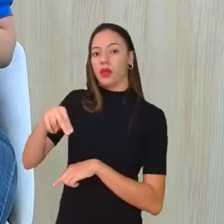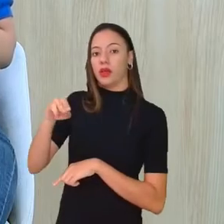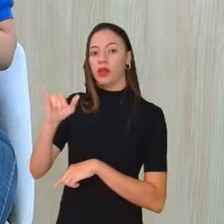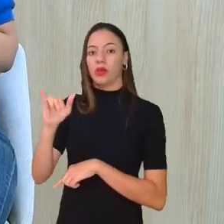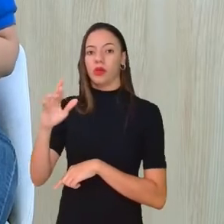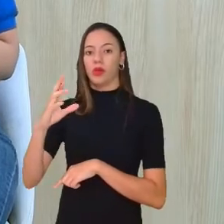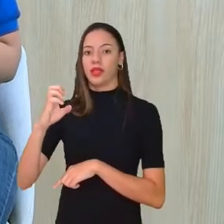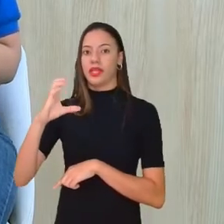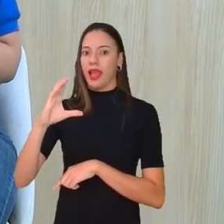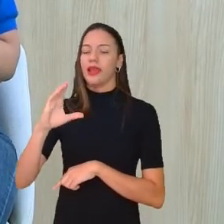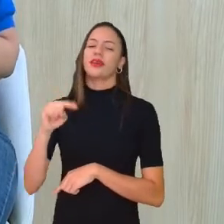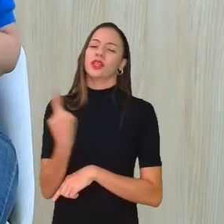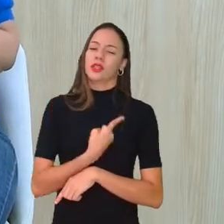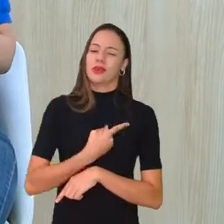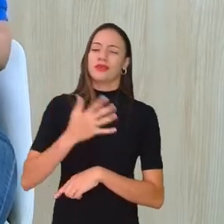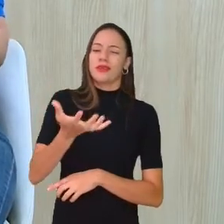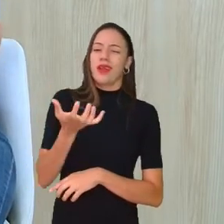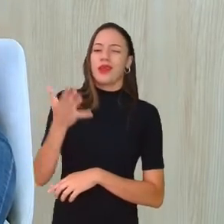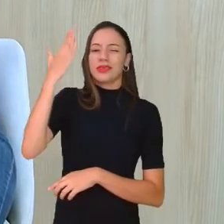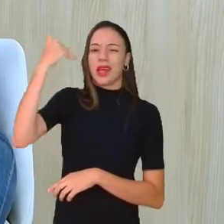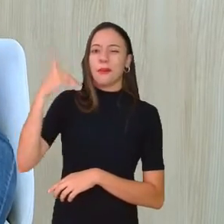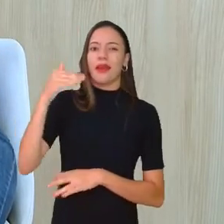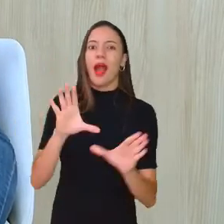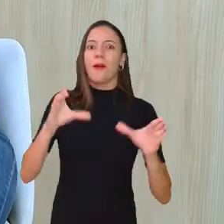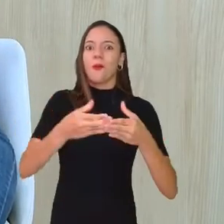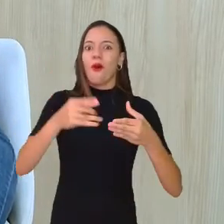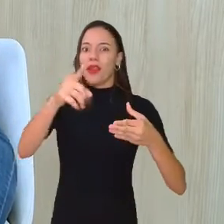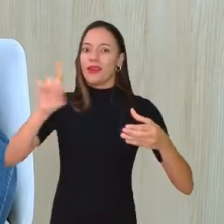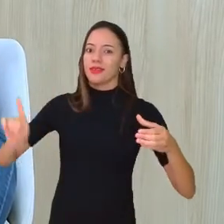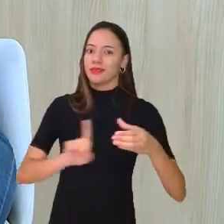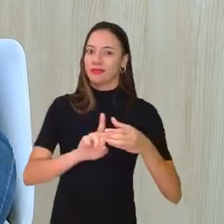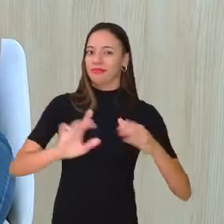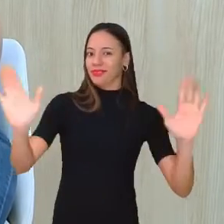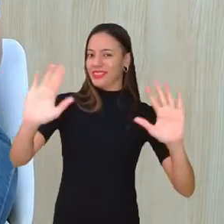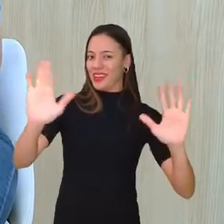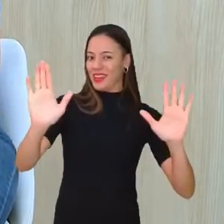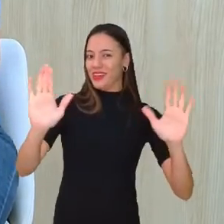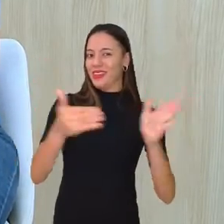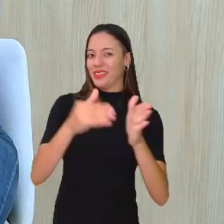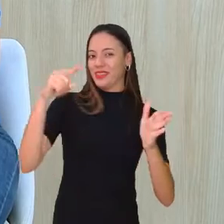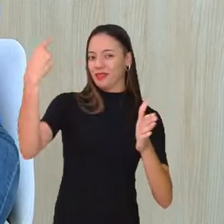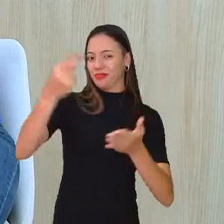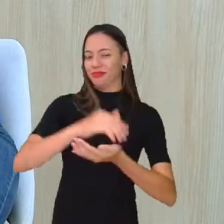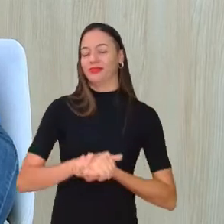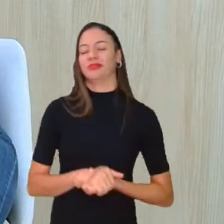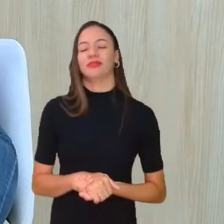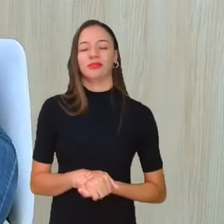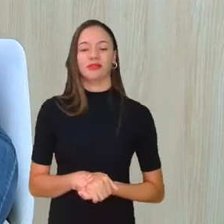encontrado por aí, né, Tiago? Que bolha você está? Vamos lá? É isso, tchau, gente. Até Tchau, a tchau. próxima.